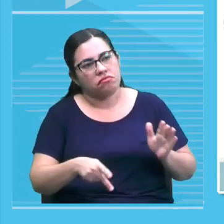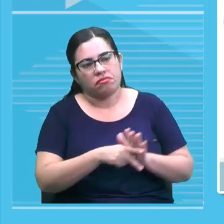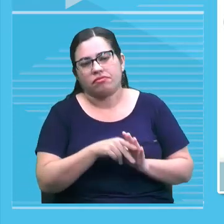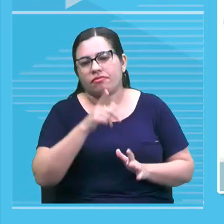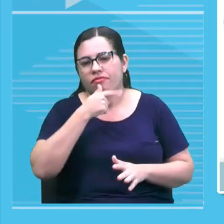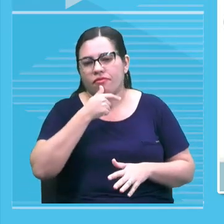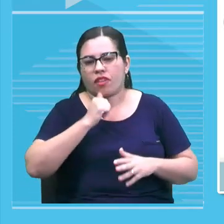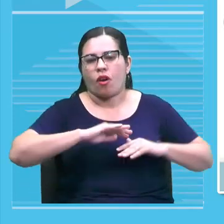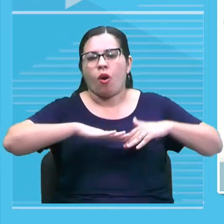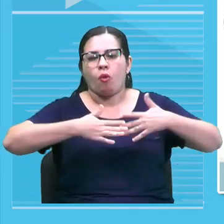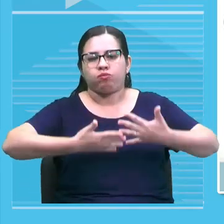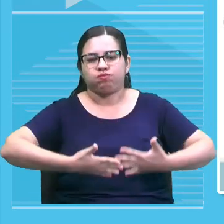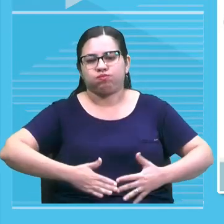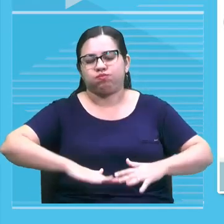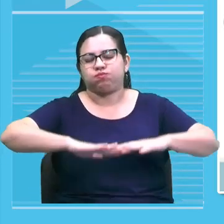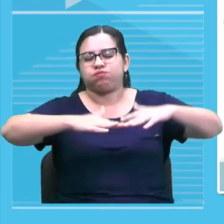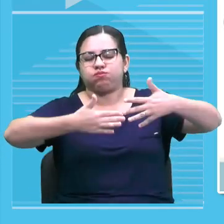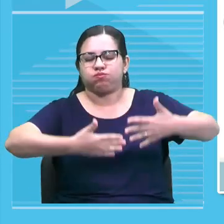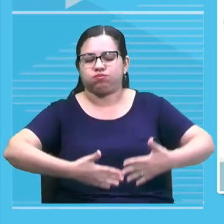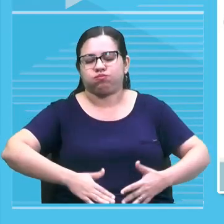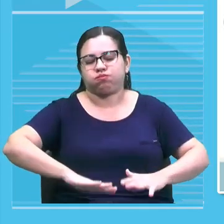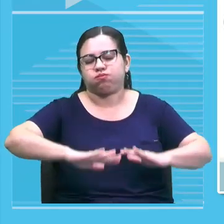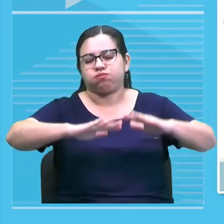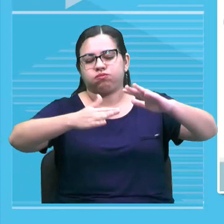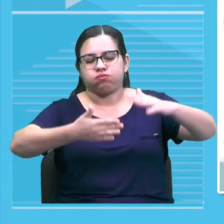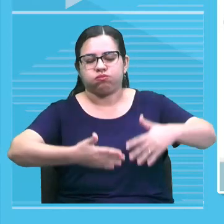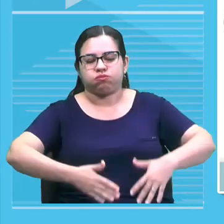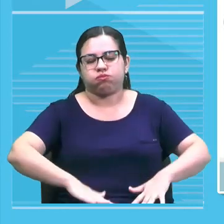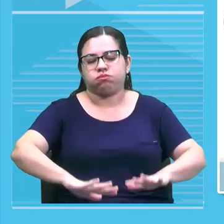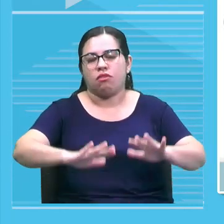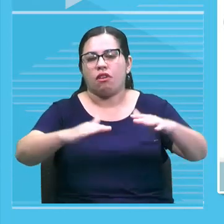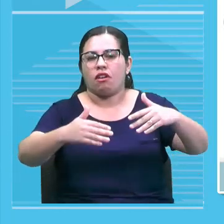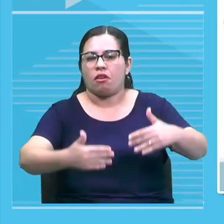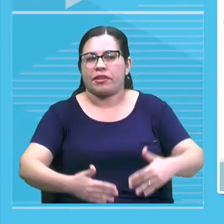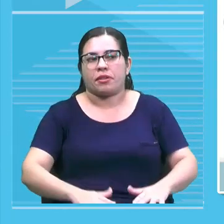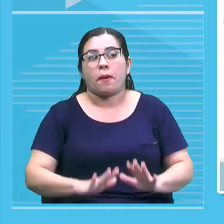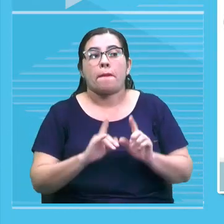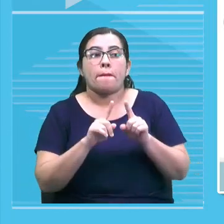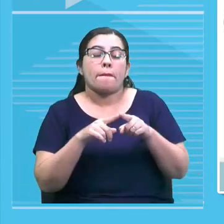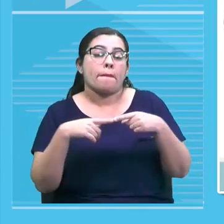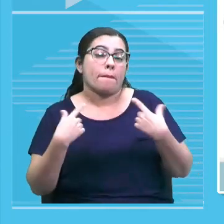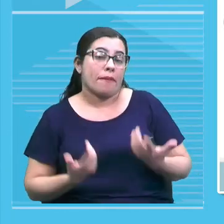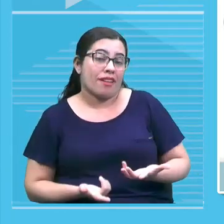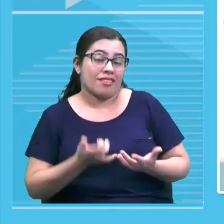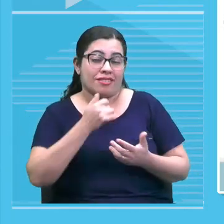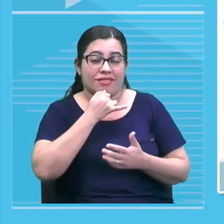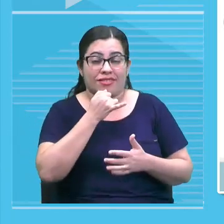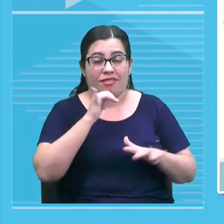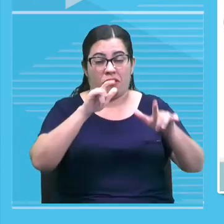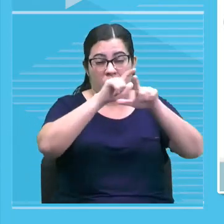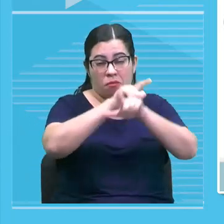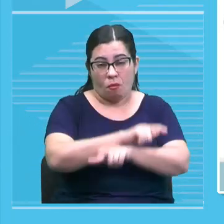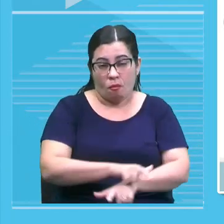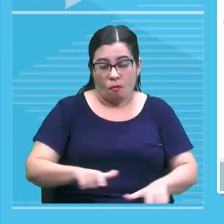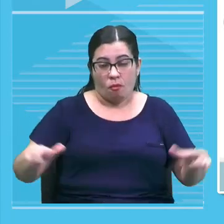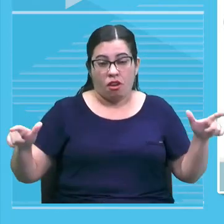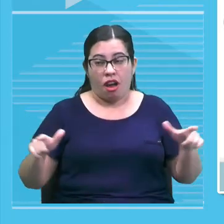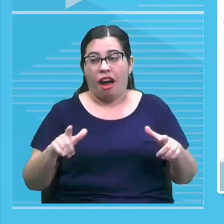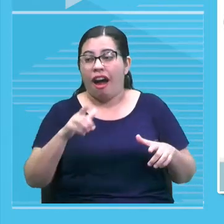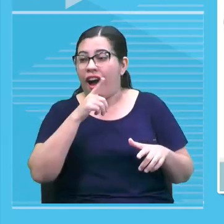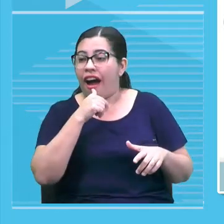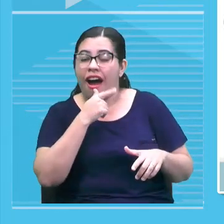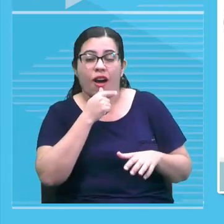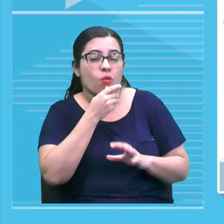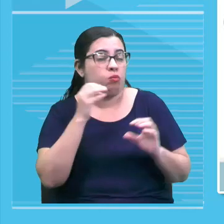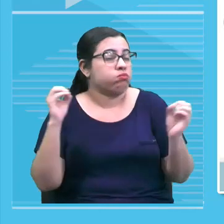água Será que se eu tivesse vácuo ao invés de